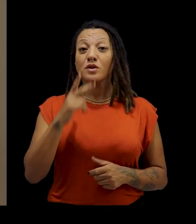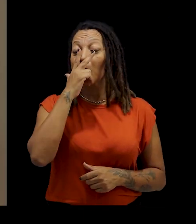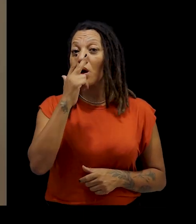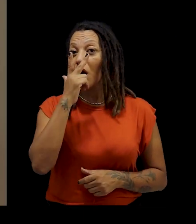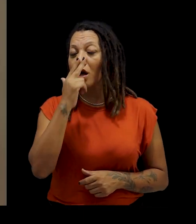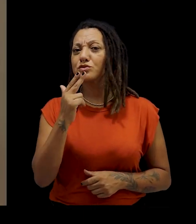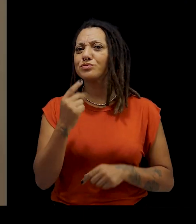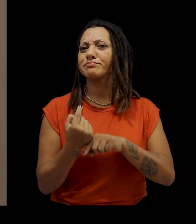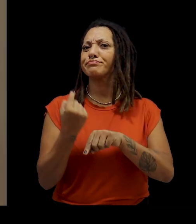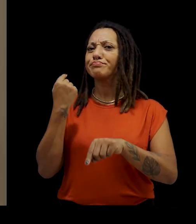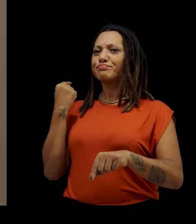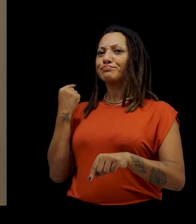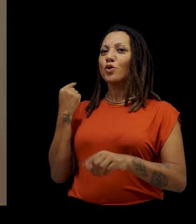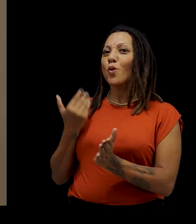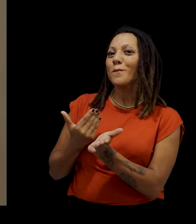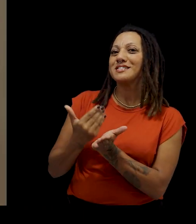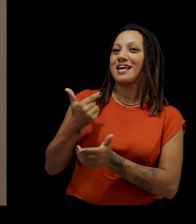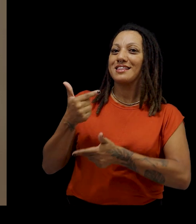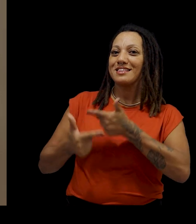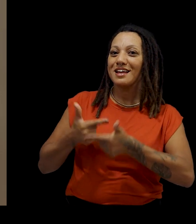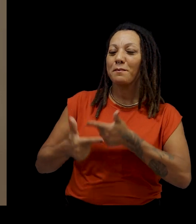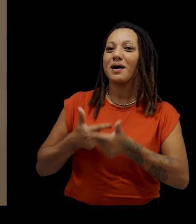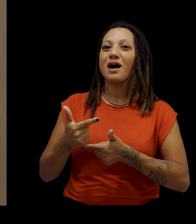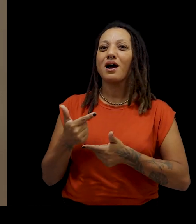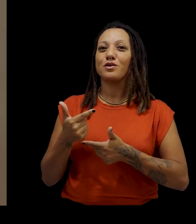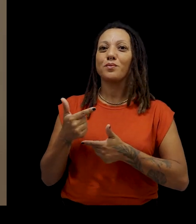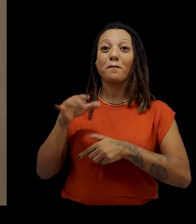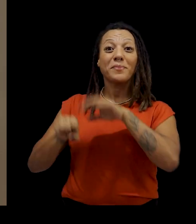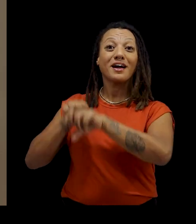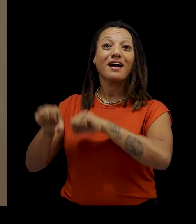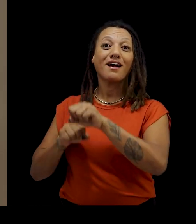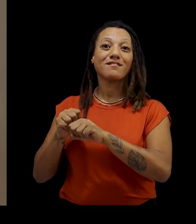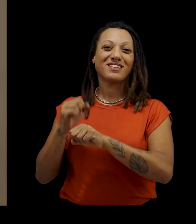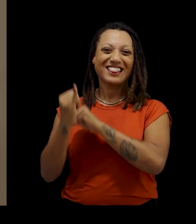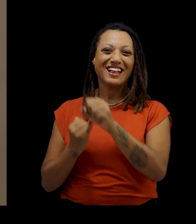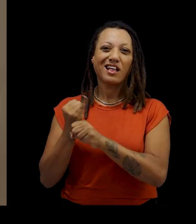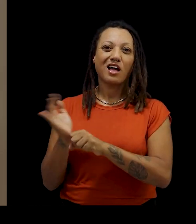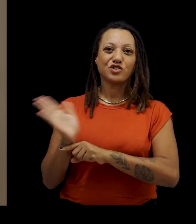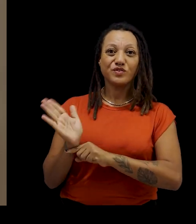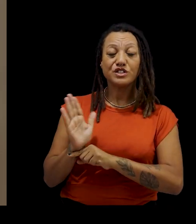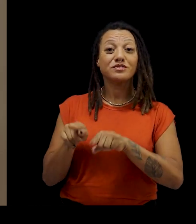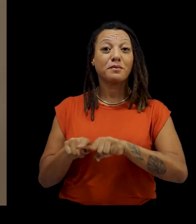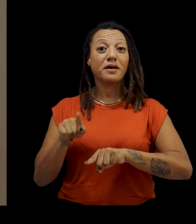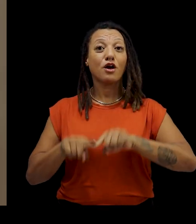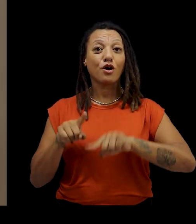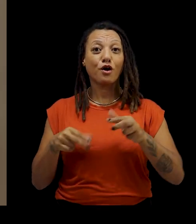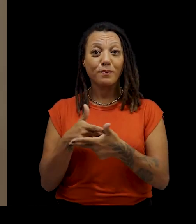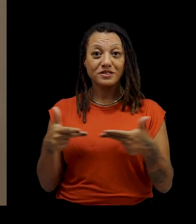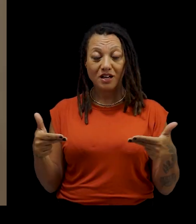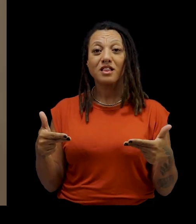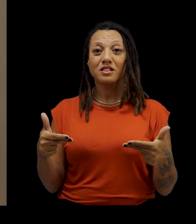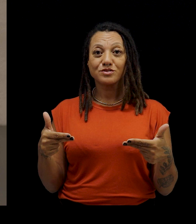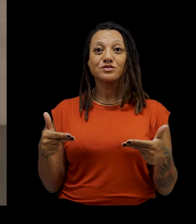o meu trabalho. Então, eu acho que lá atrás, quando eu fazia os trabalhos que eram de apropriação da internet, de vídeo,